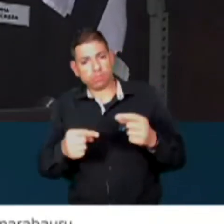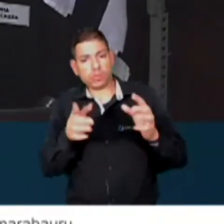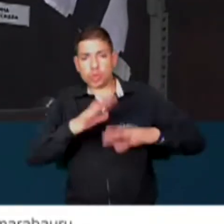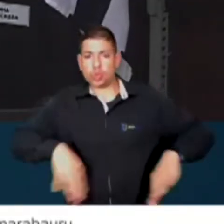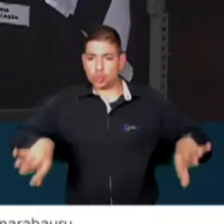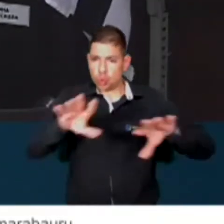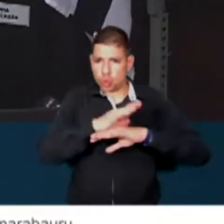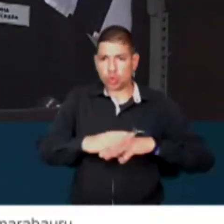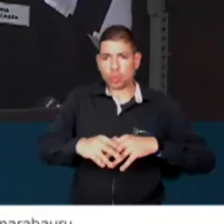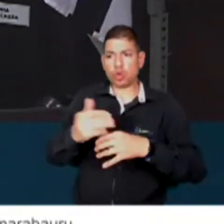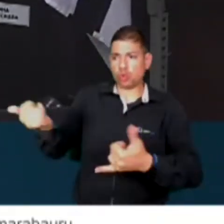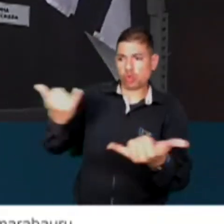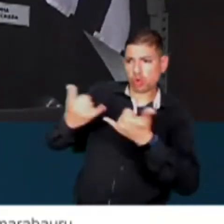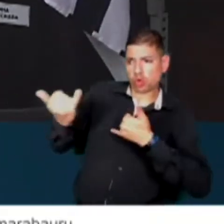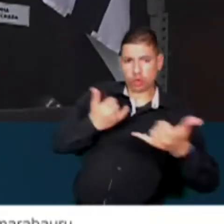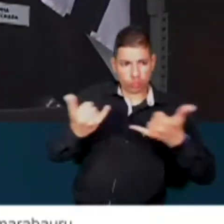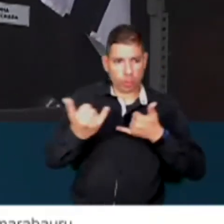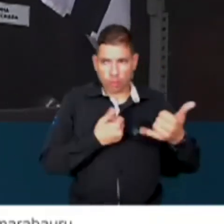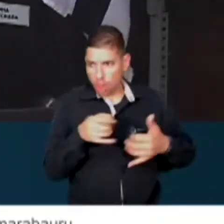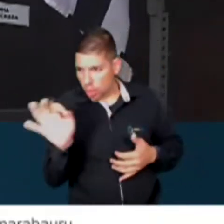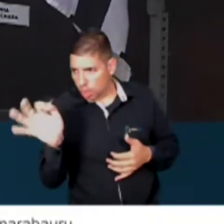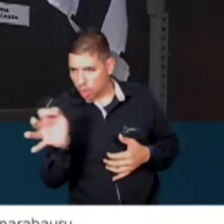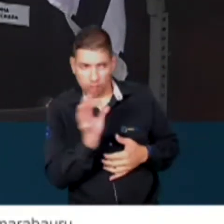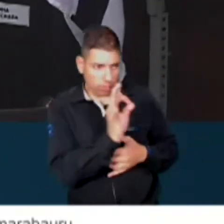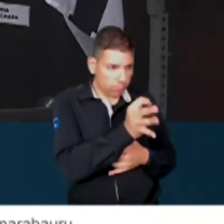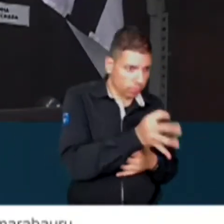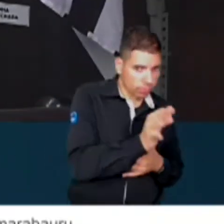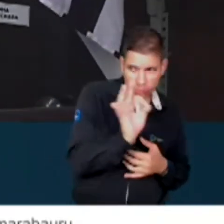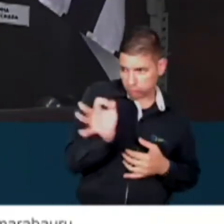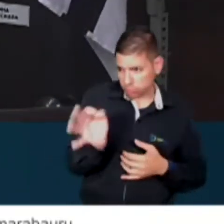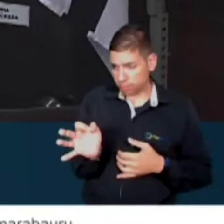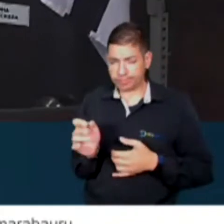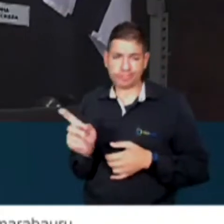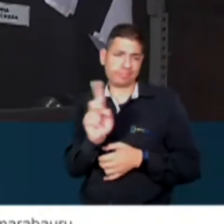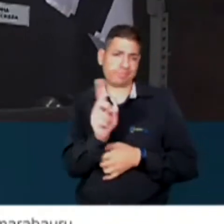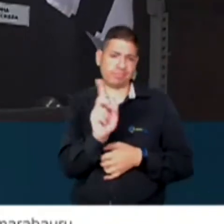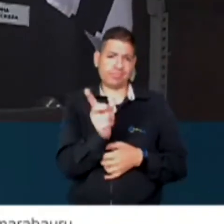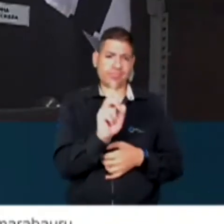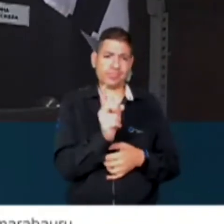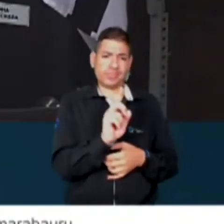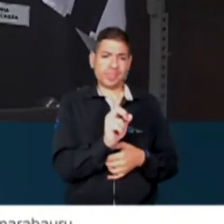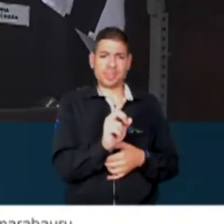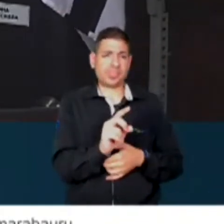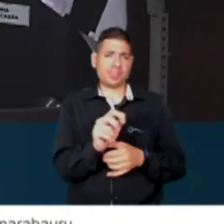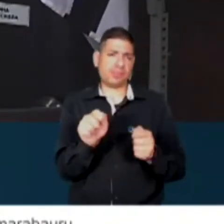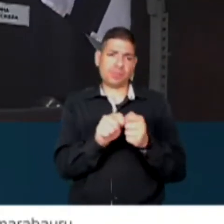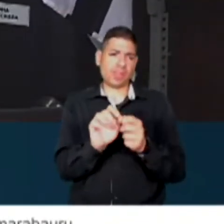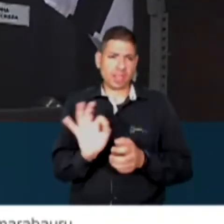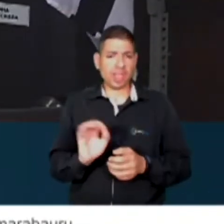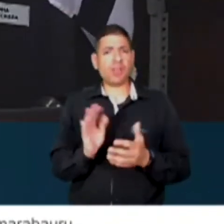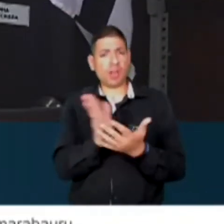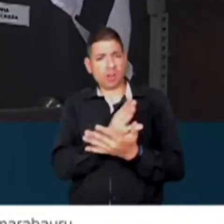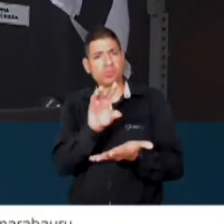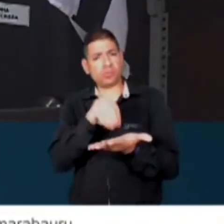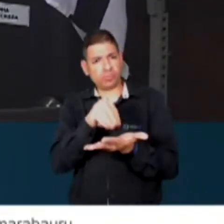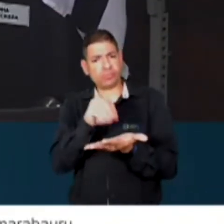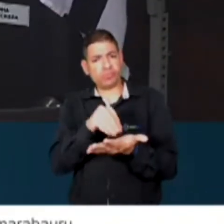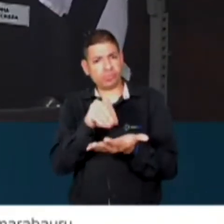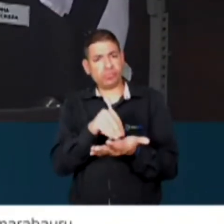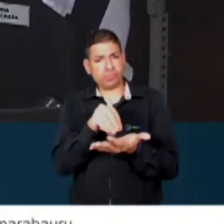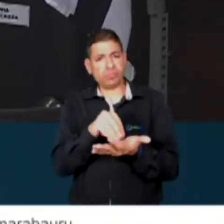boa política, que faz a boa política, porque não fazem. Existe deficiência, existe. E eu falo